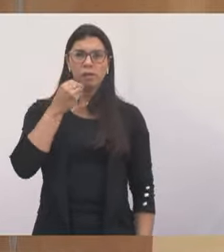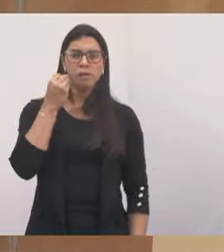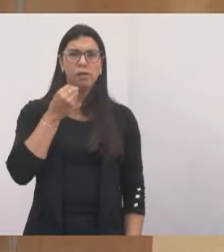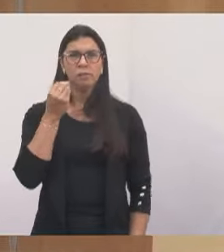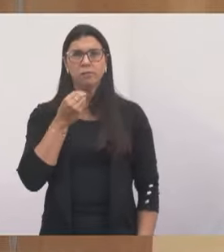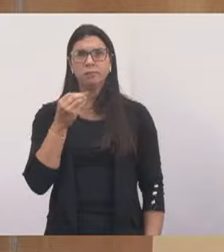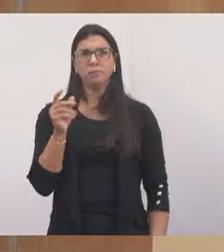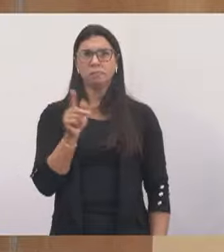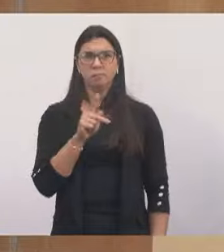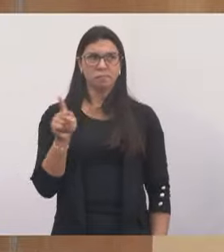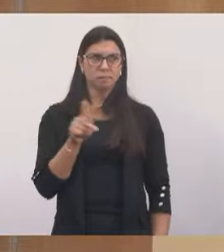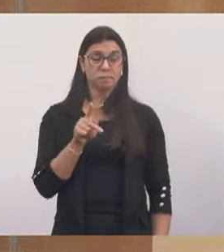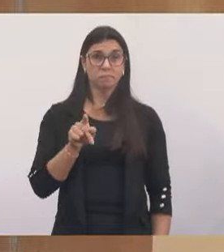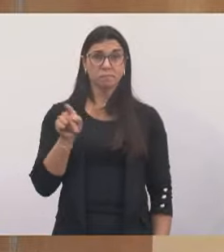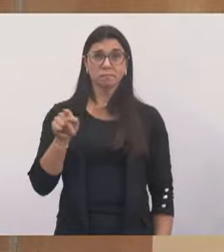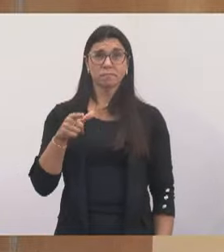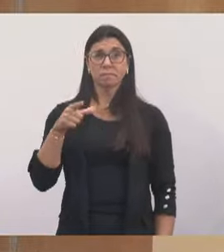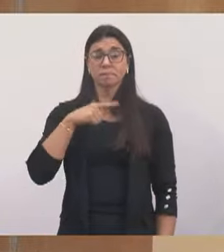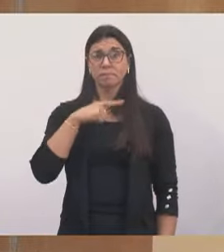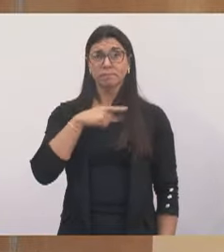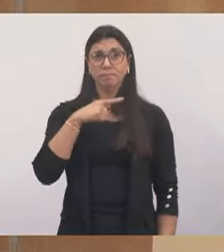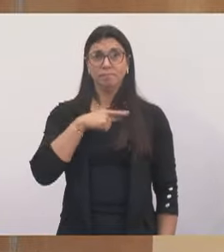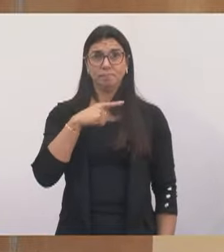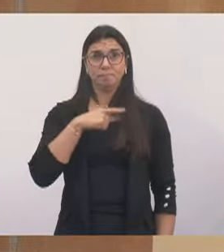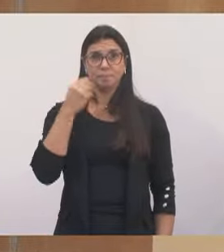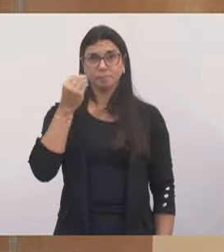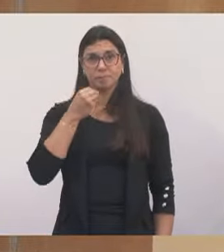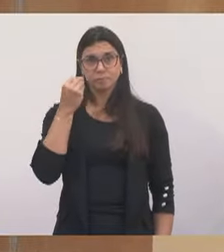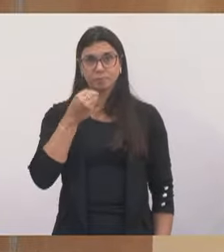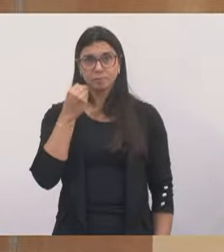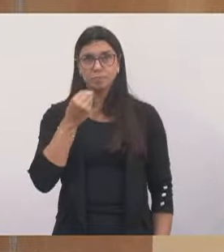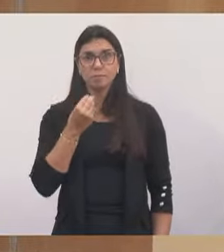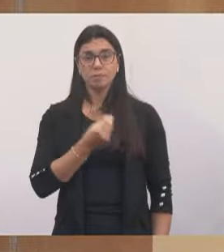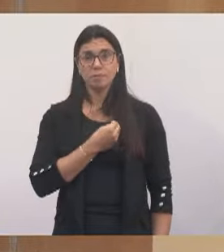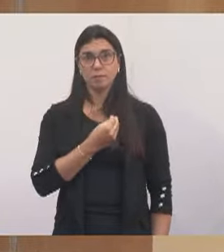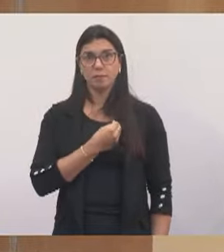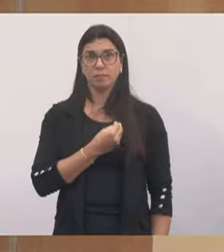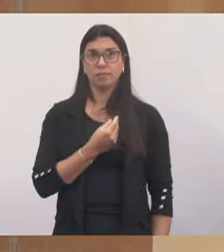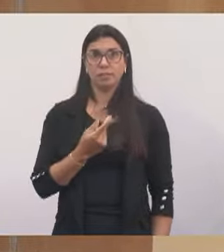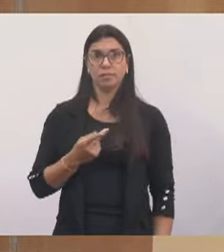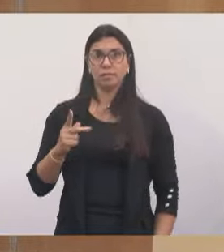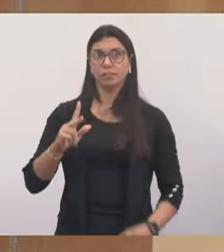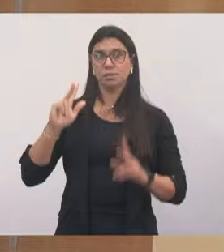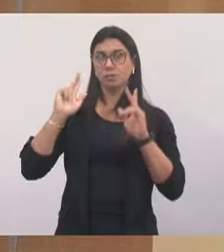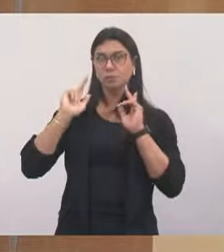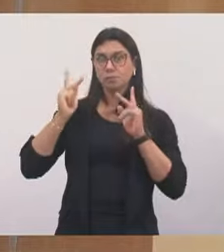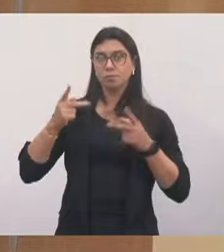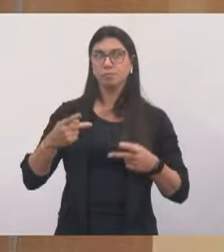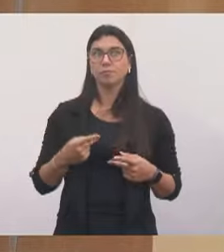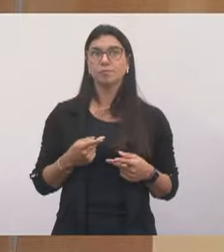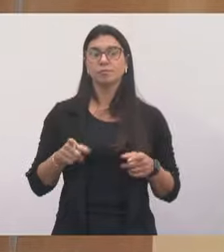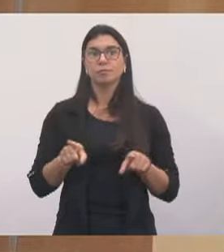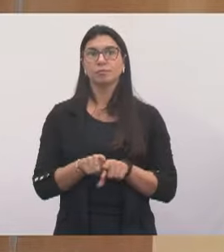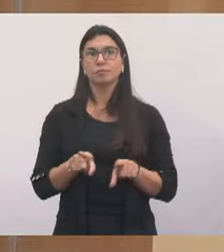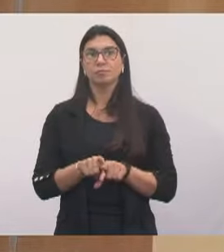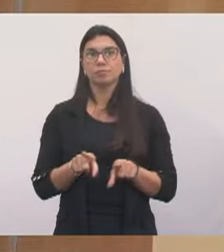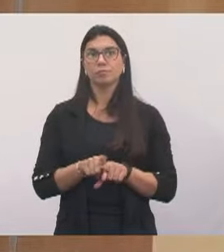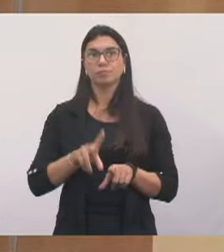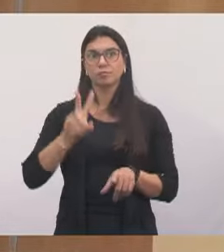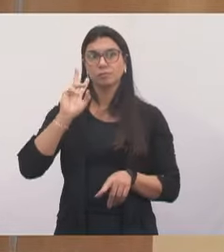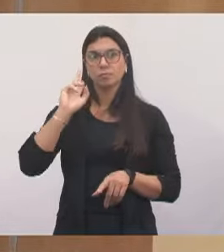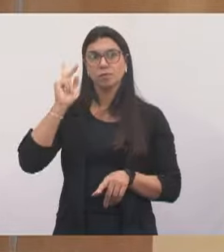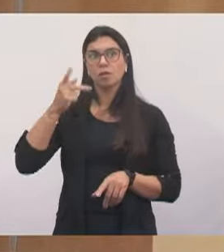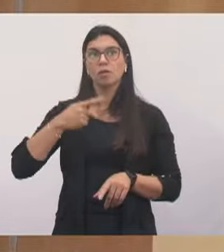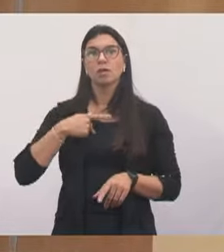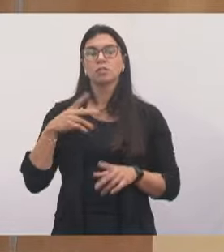de professor, com a sua experiência de vida humana e de reconhecimento com os